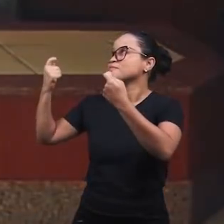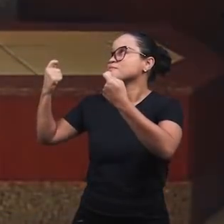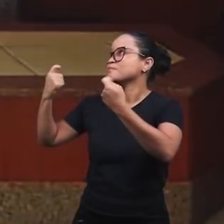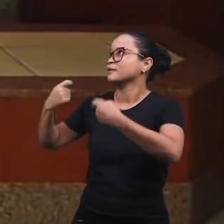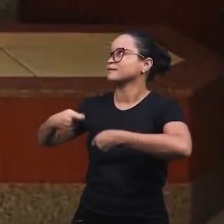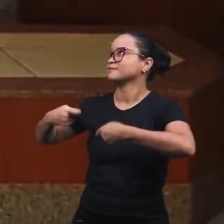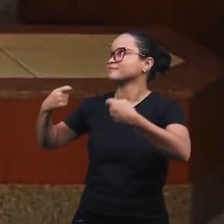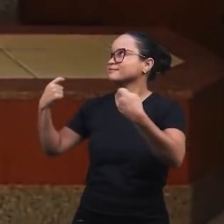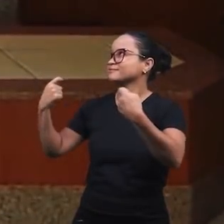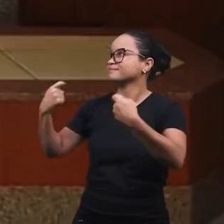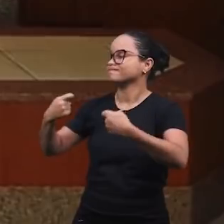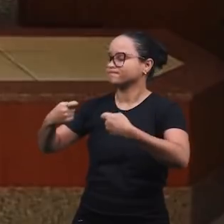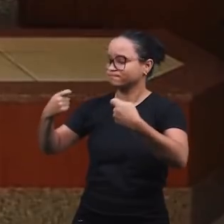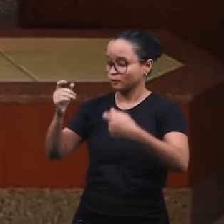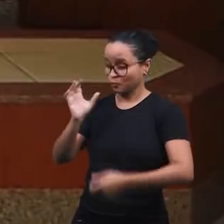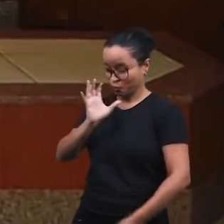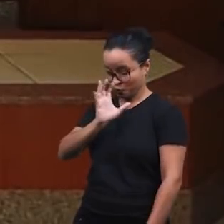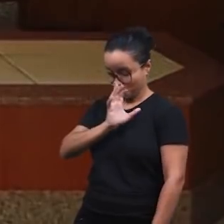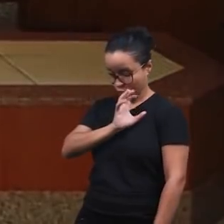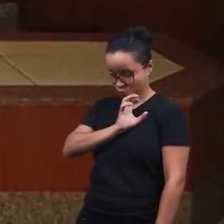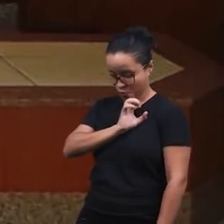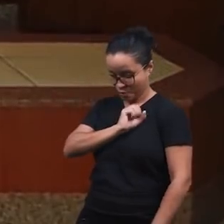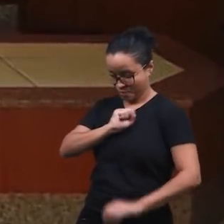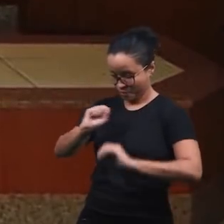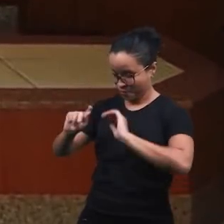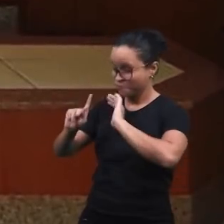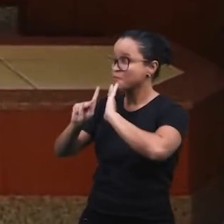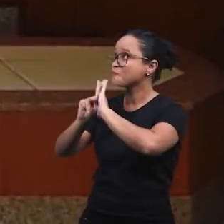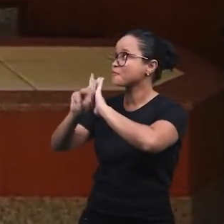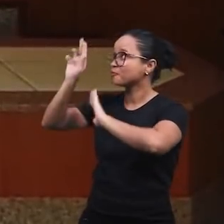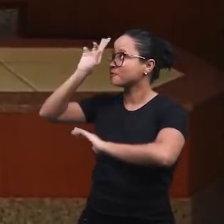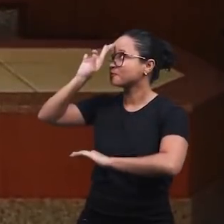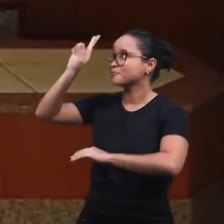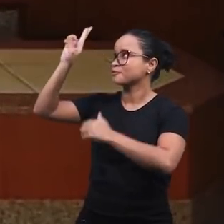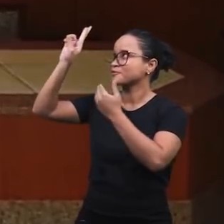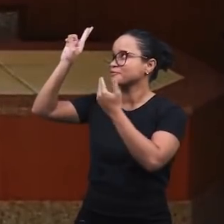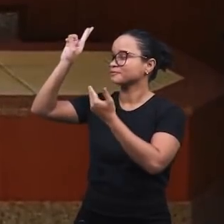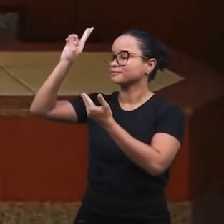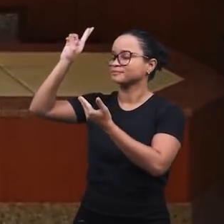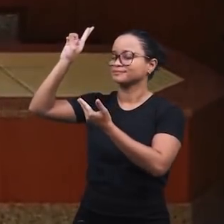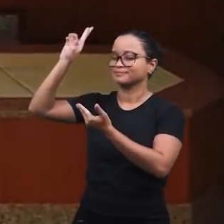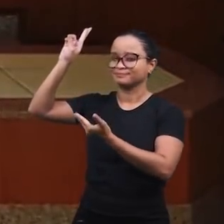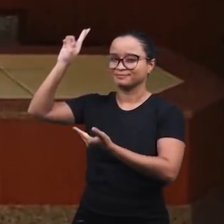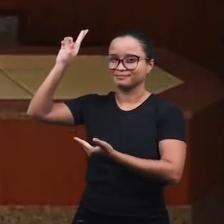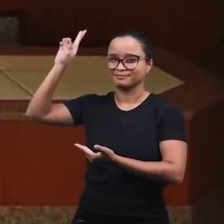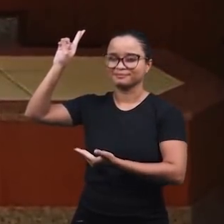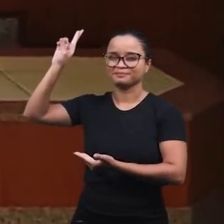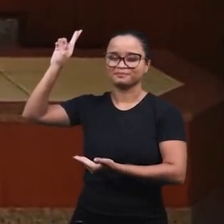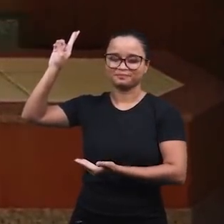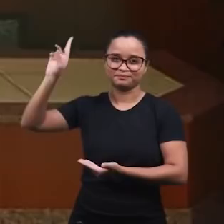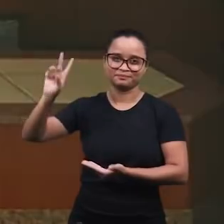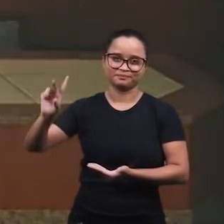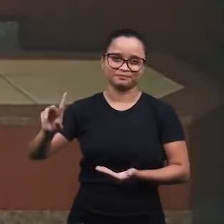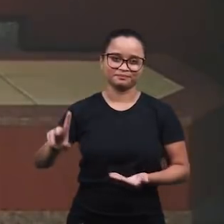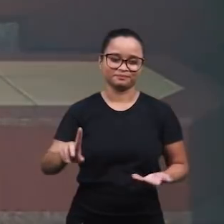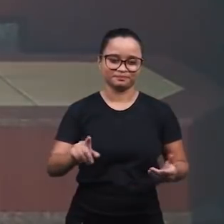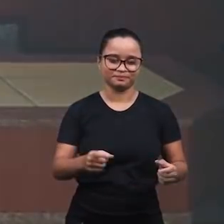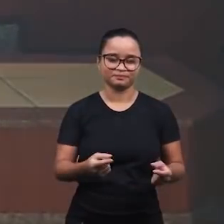De ti necessito muito amor.